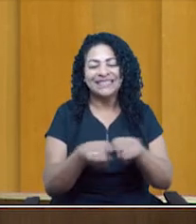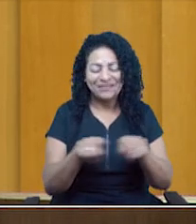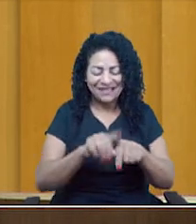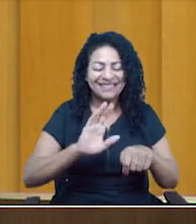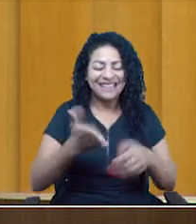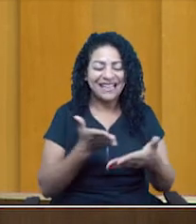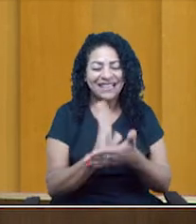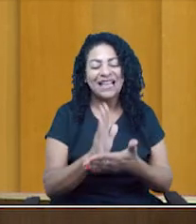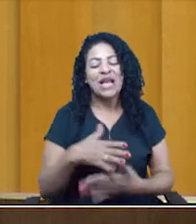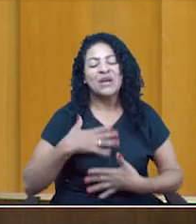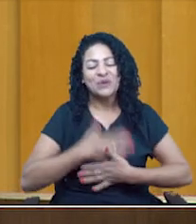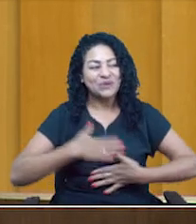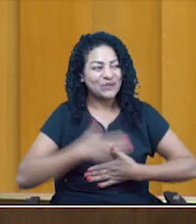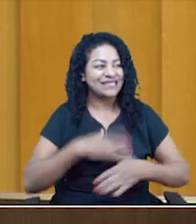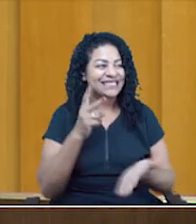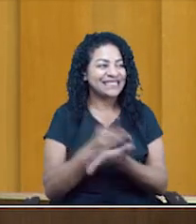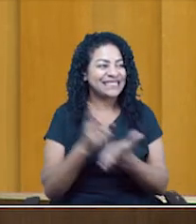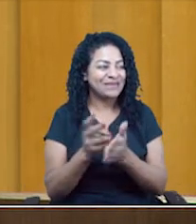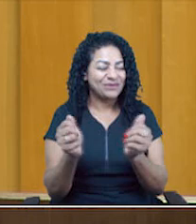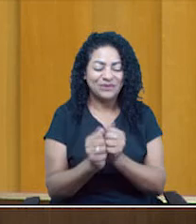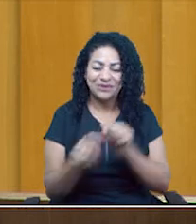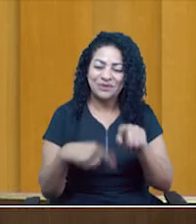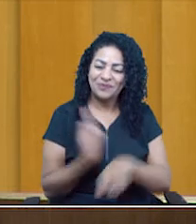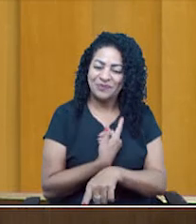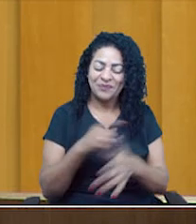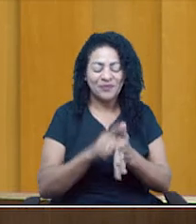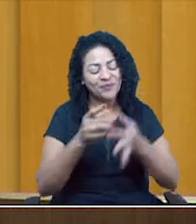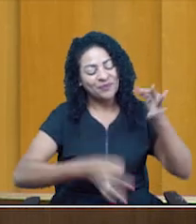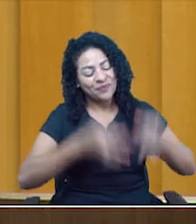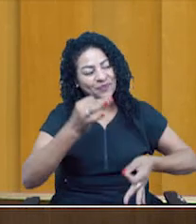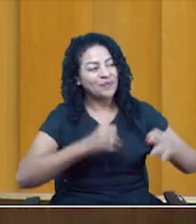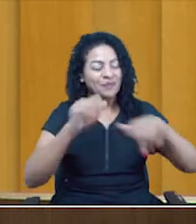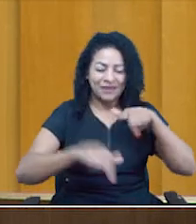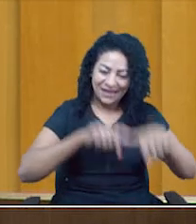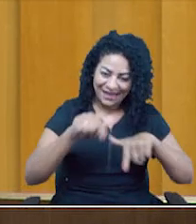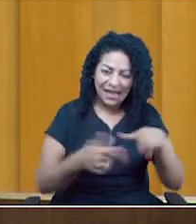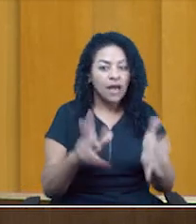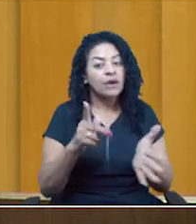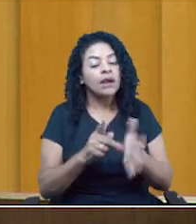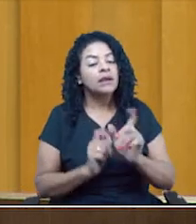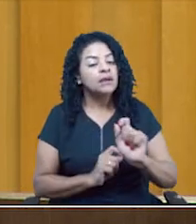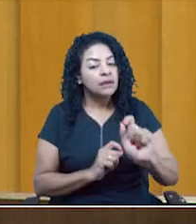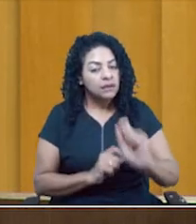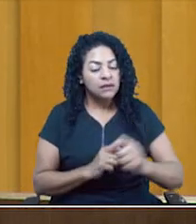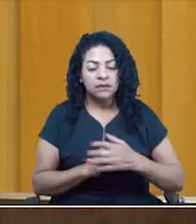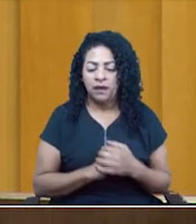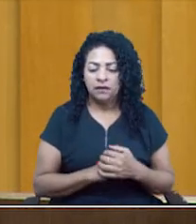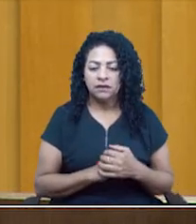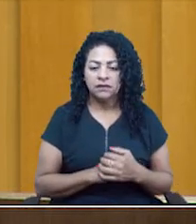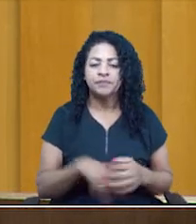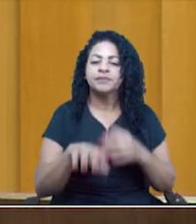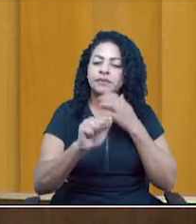gostoso estar aqui nessa nossa Justiça do Trabalho. Em verdade, não falaremos, Ana Paula, e agradeço as